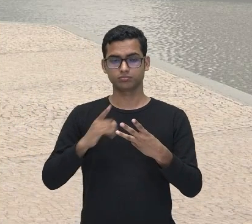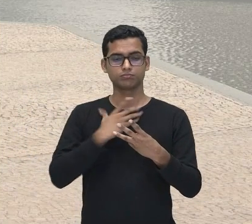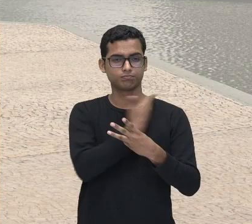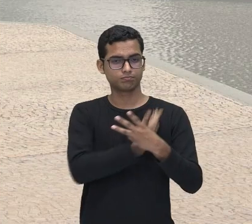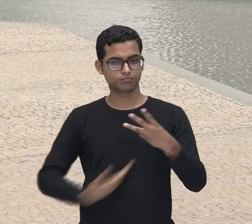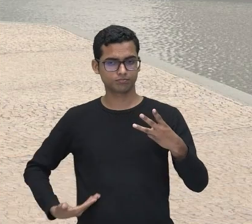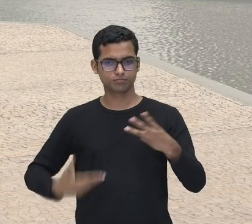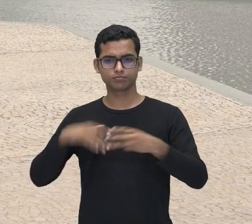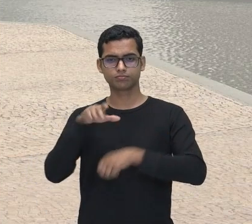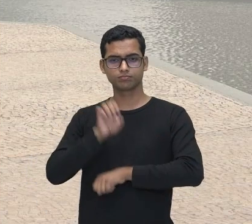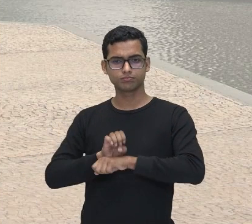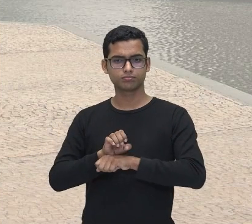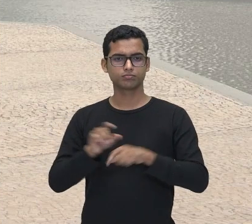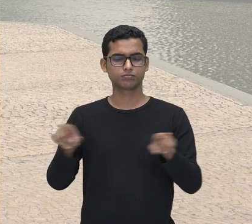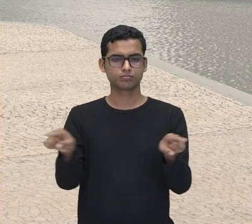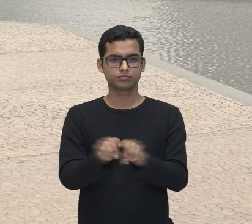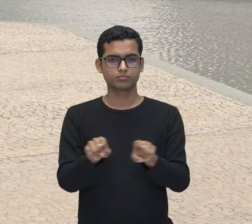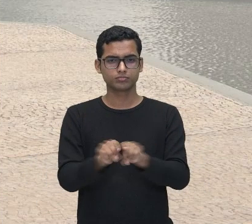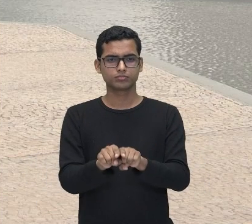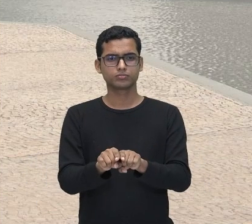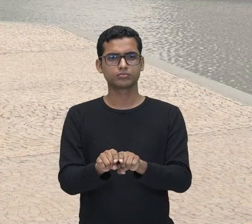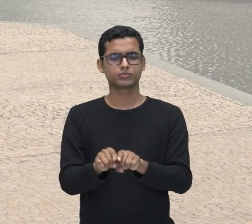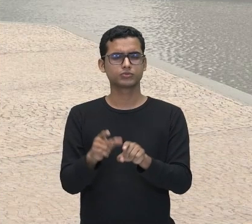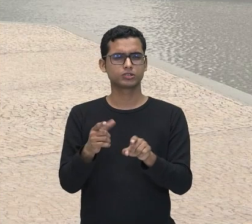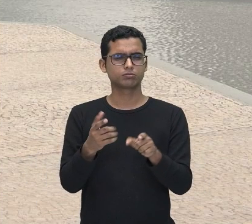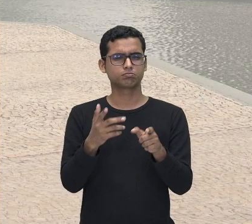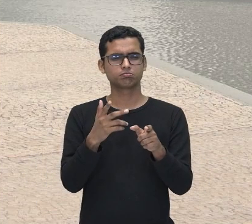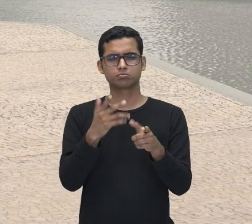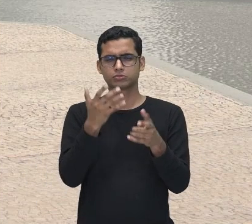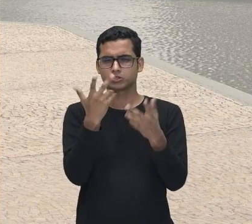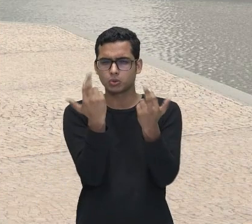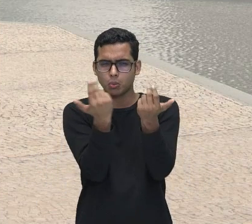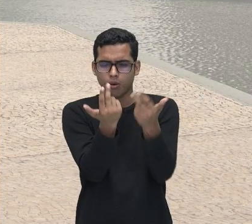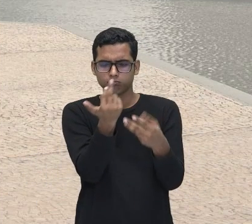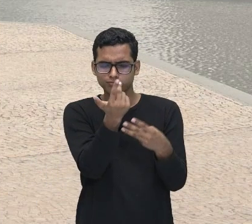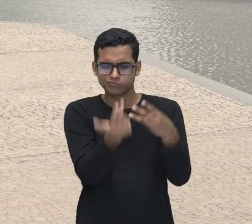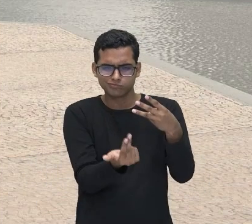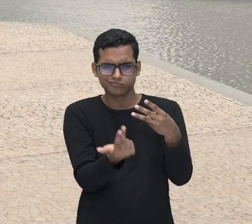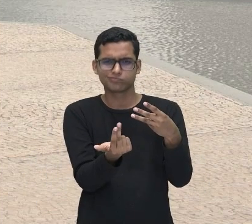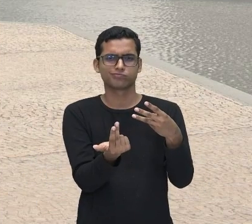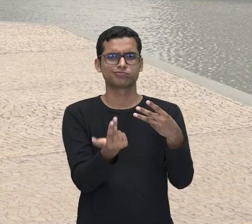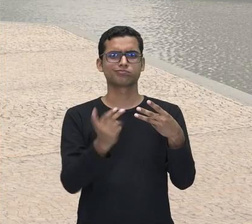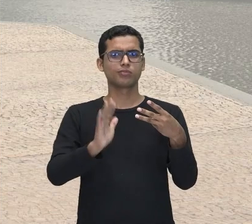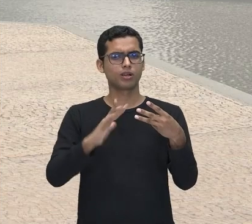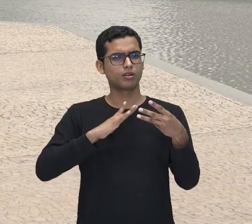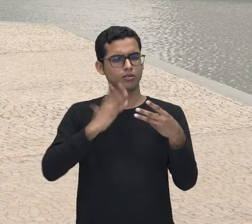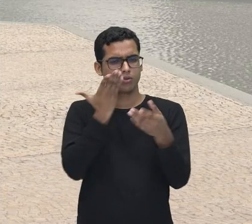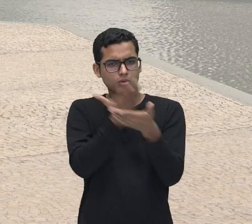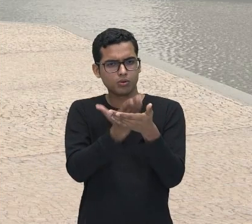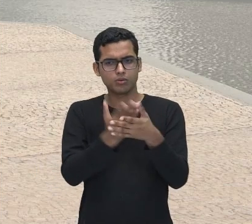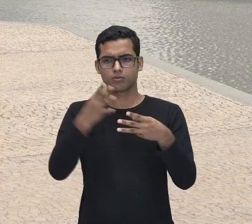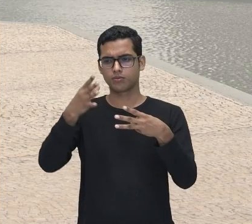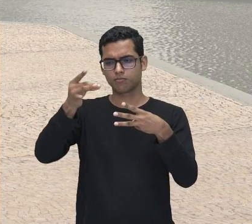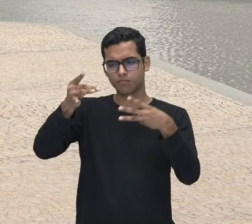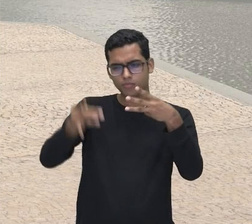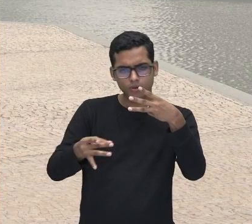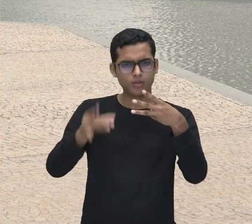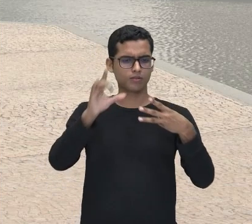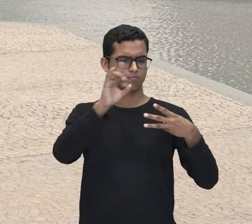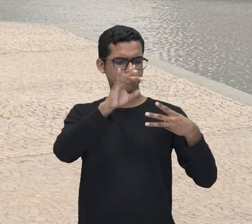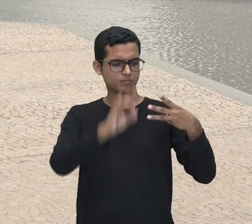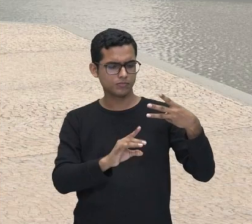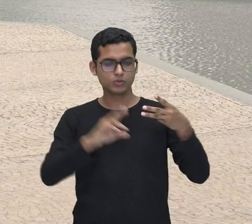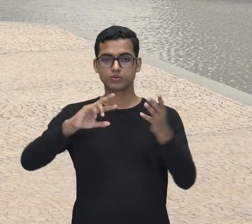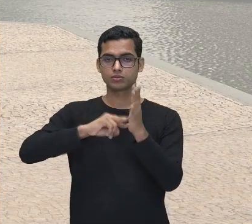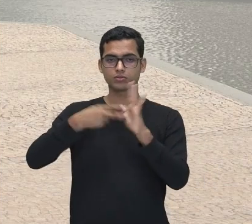gente trata como sendo a mesma coisa, não é isso? Mas agora nessa aula a gente vai ver detalhadamente cada um deles, o significado